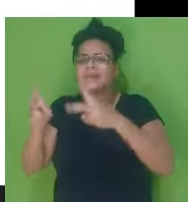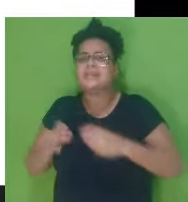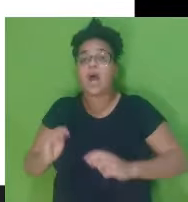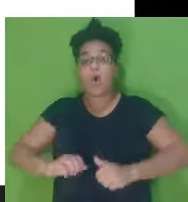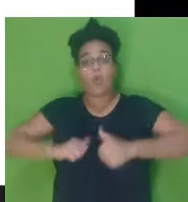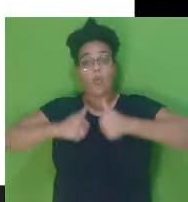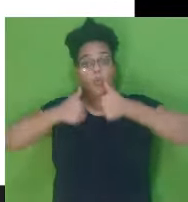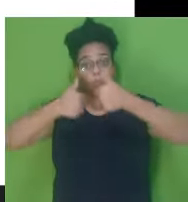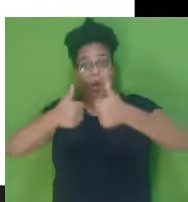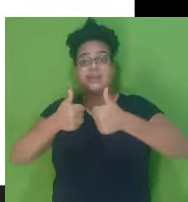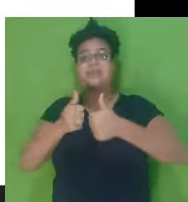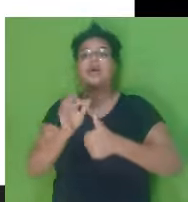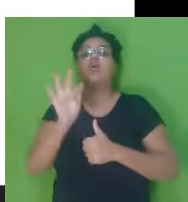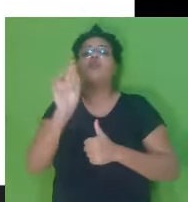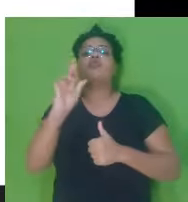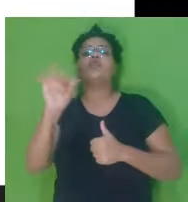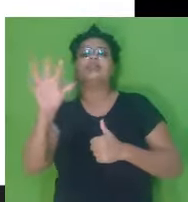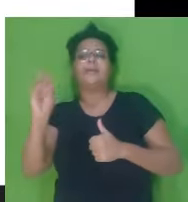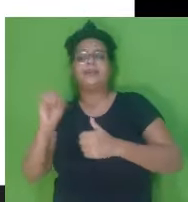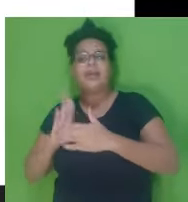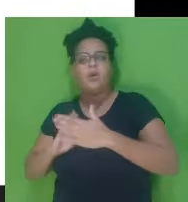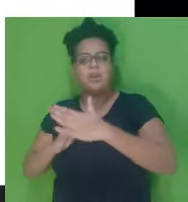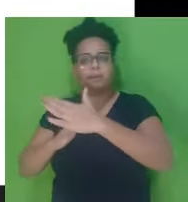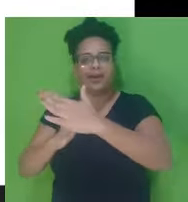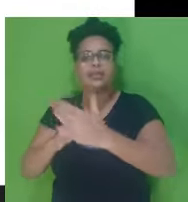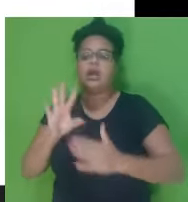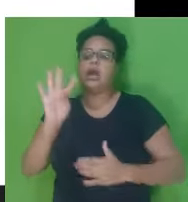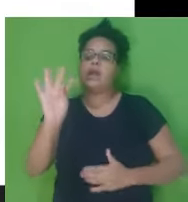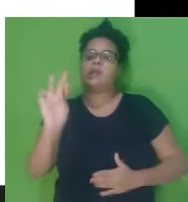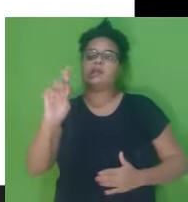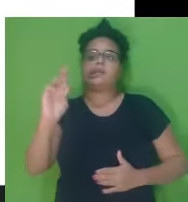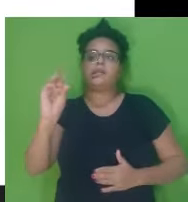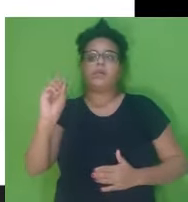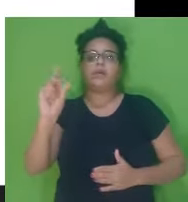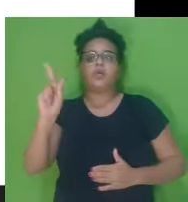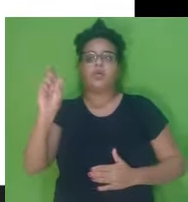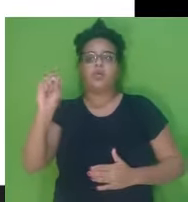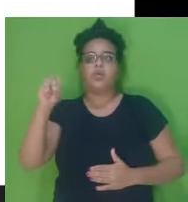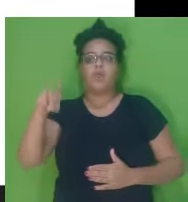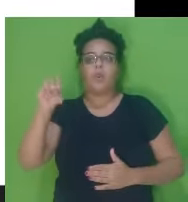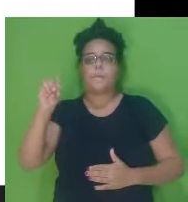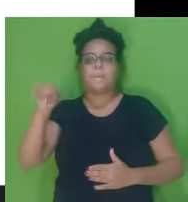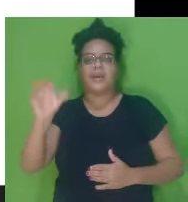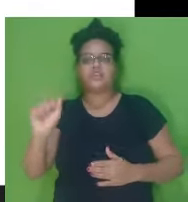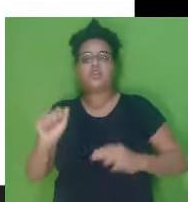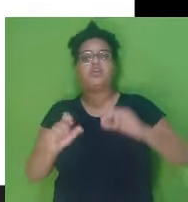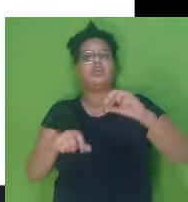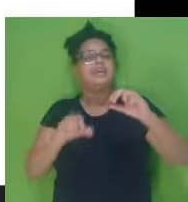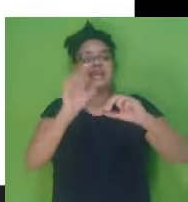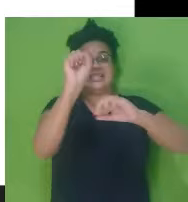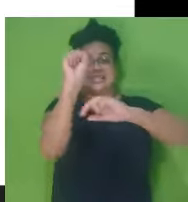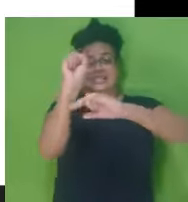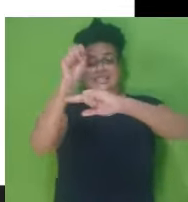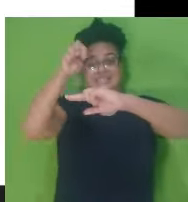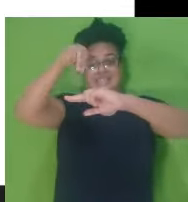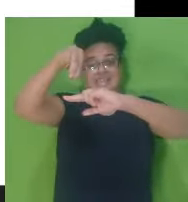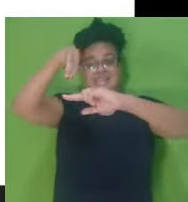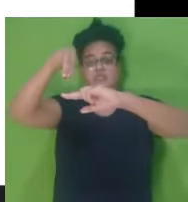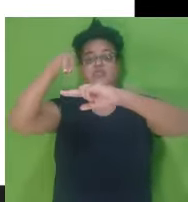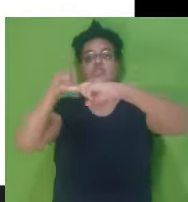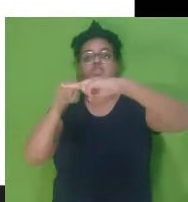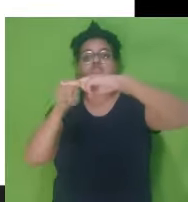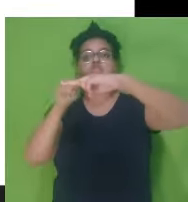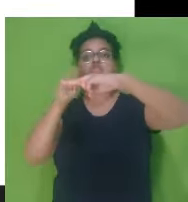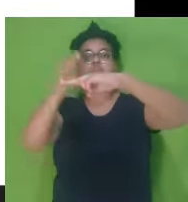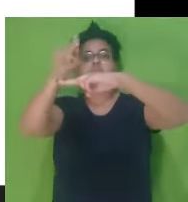Notem que ele é quase o limite fundamental trigonométrico. Se fosse seno de x sobre x, nós poderíamos dizer